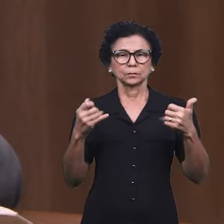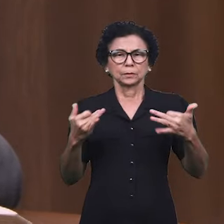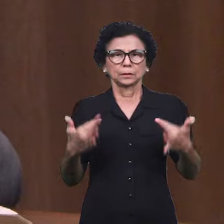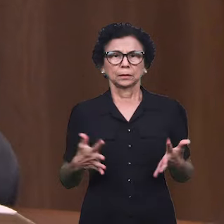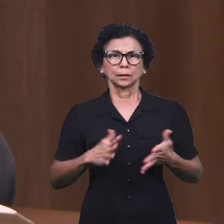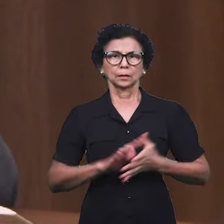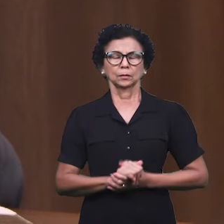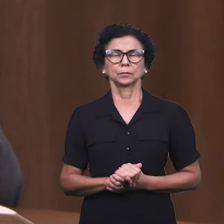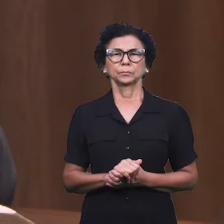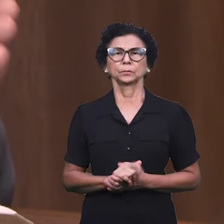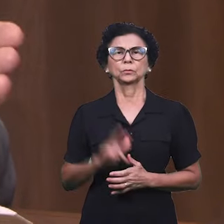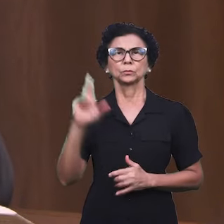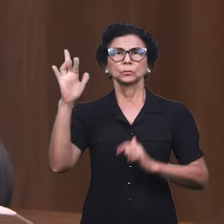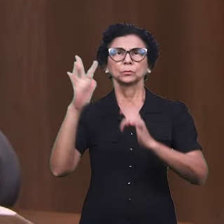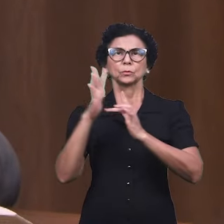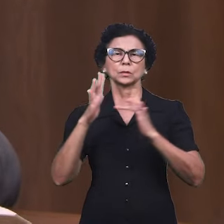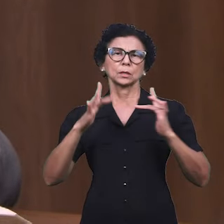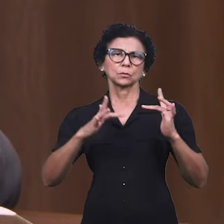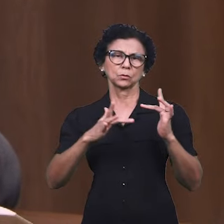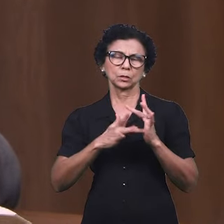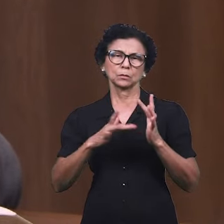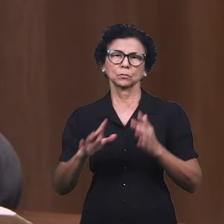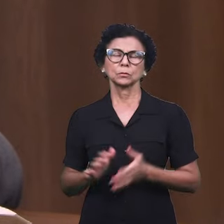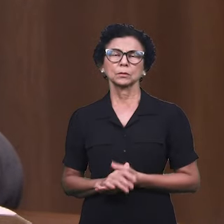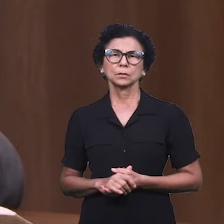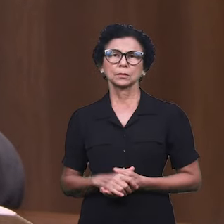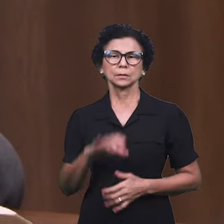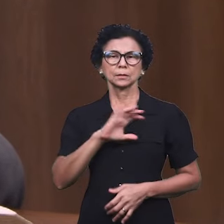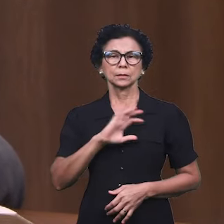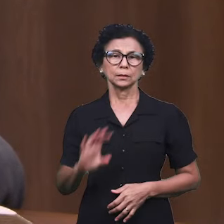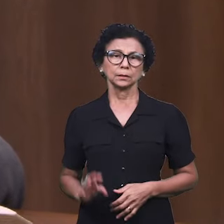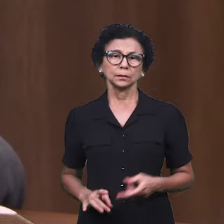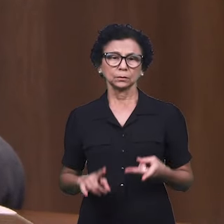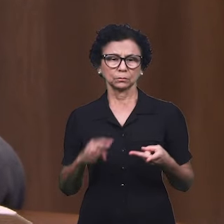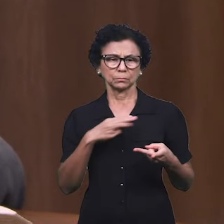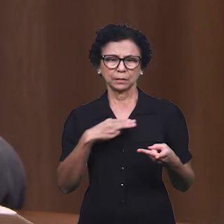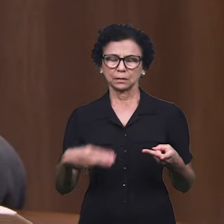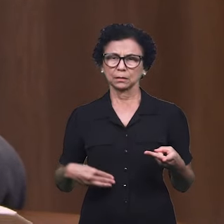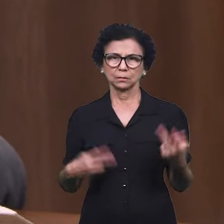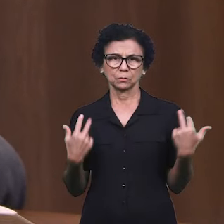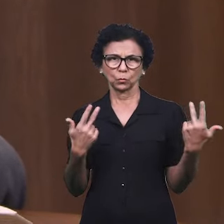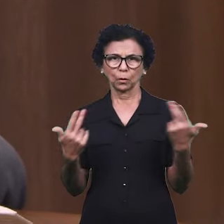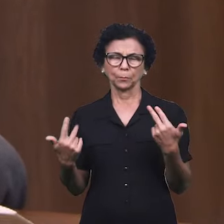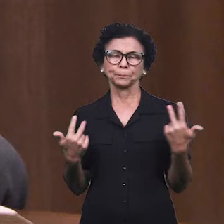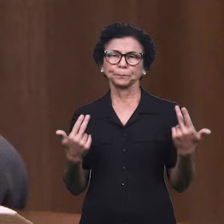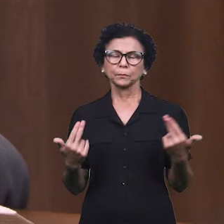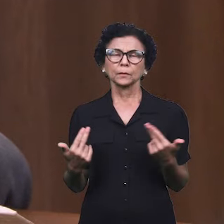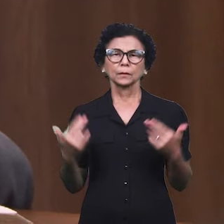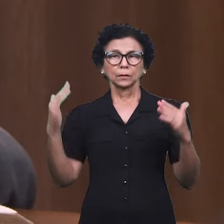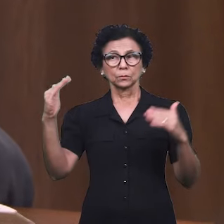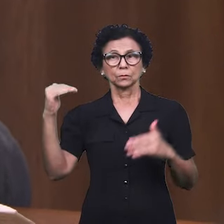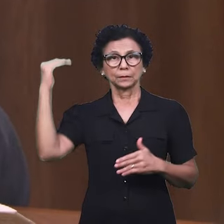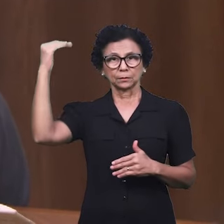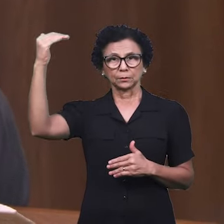de Cristo, Messias, mesma coisa. Então, o Senhor,